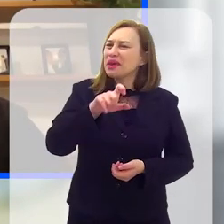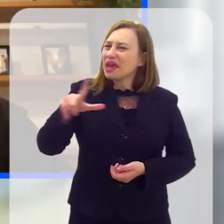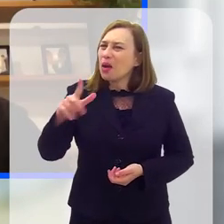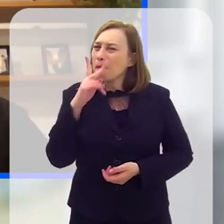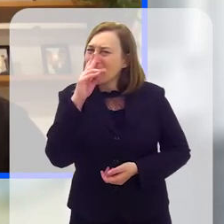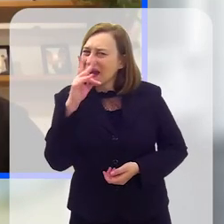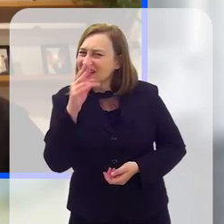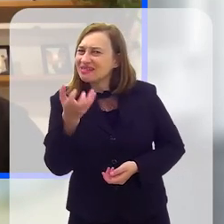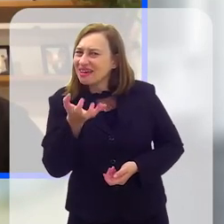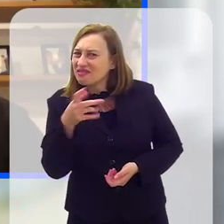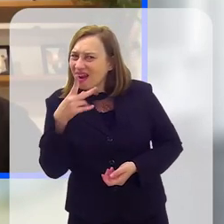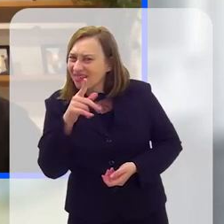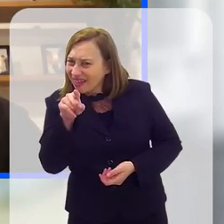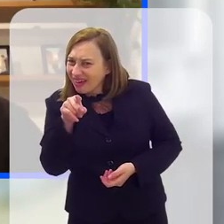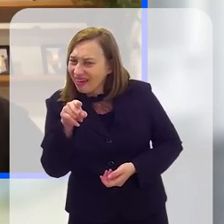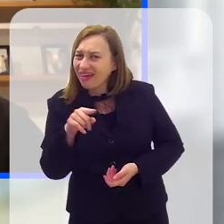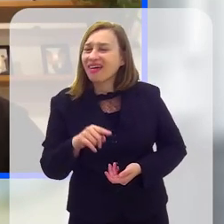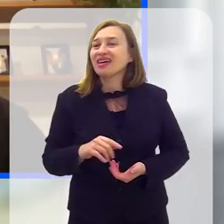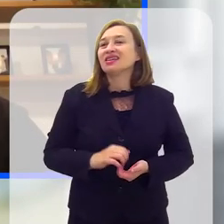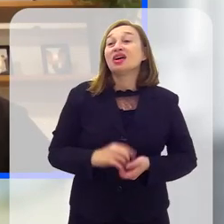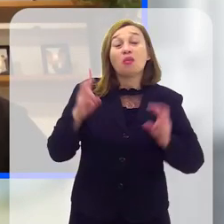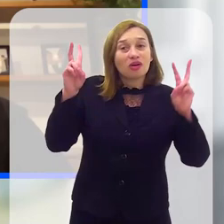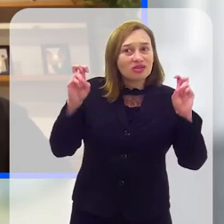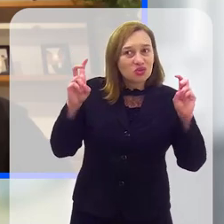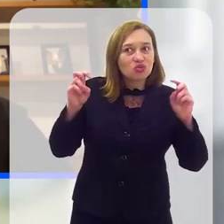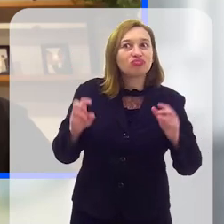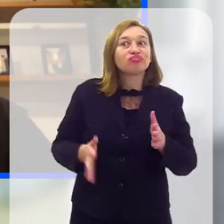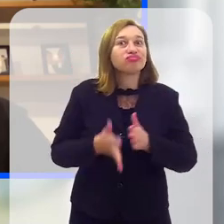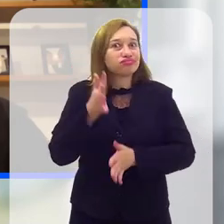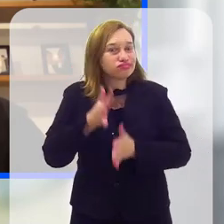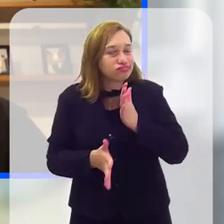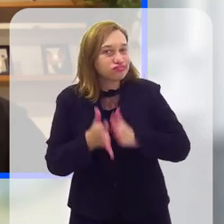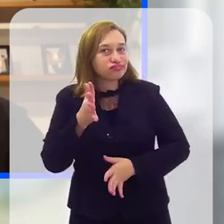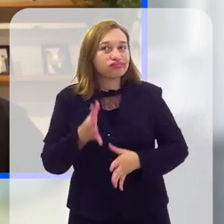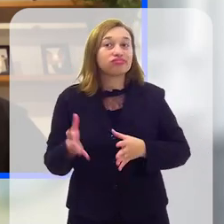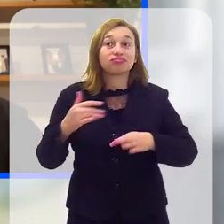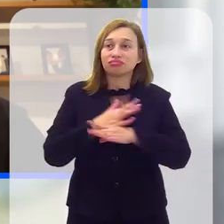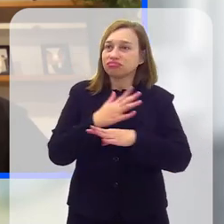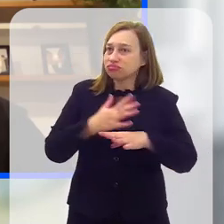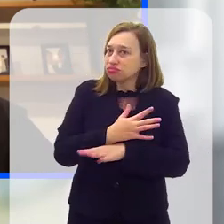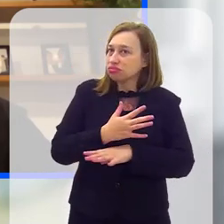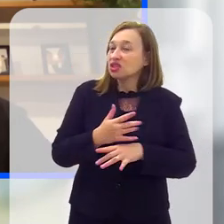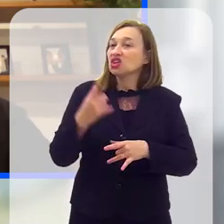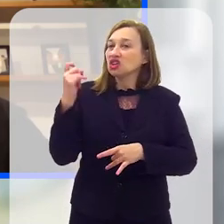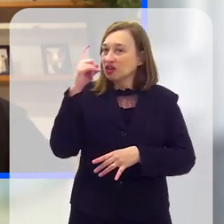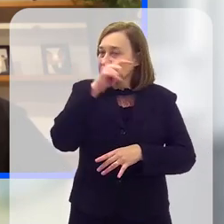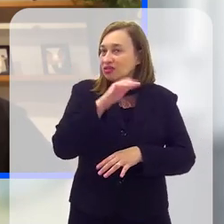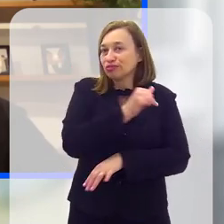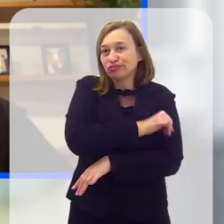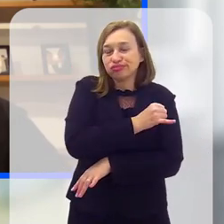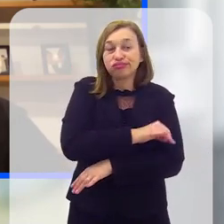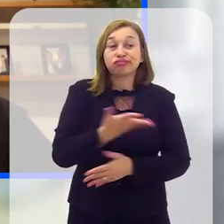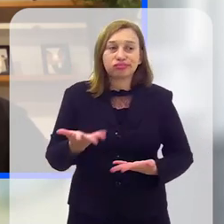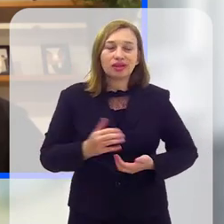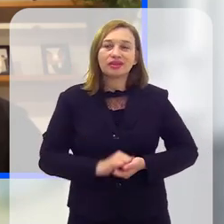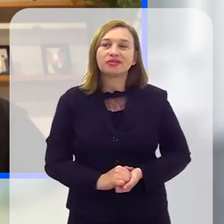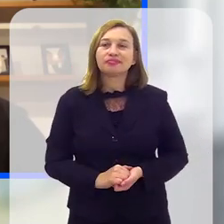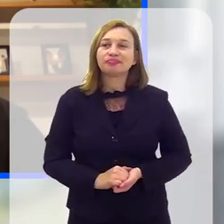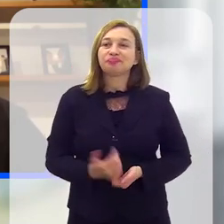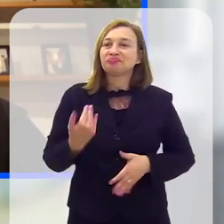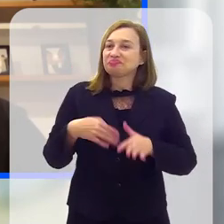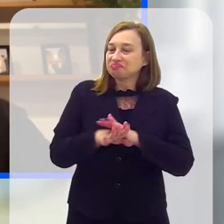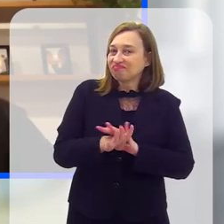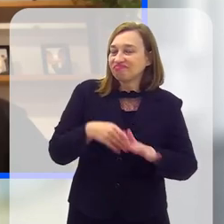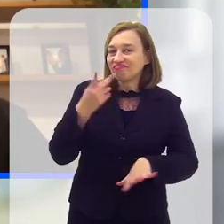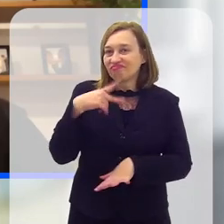Miguel parece que está querendo falar alguma coisa, né, Miguel? Esse é um assunto muito complexo, né, numa cidade tão complicada como o Rio de Janeiro. O